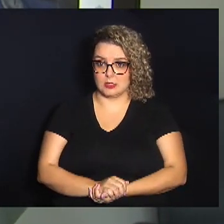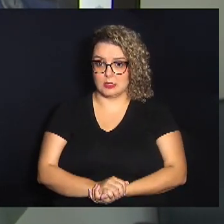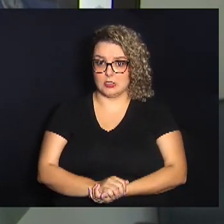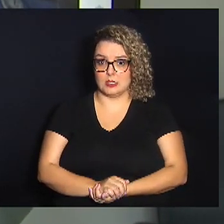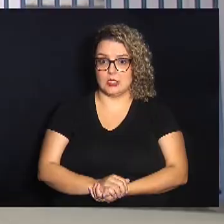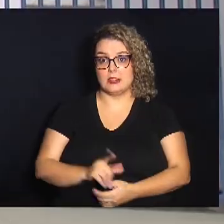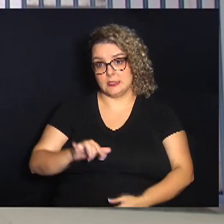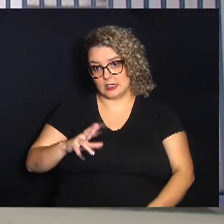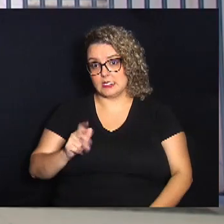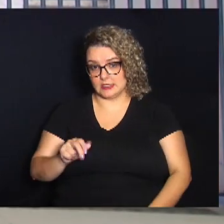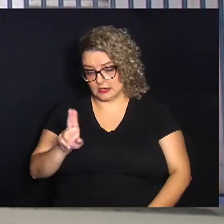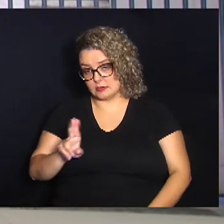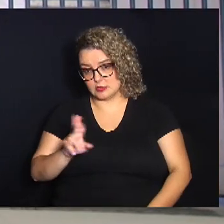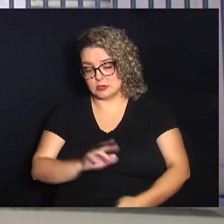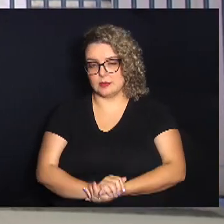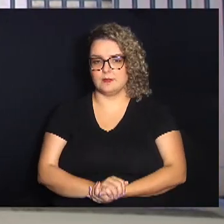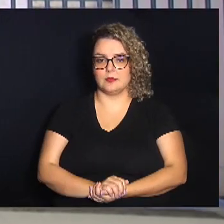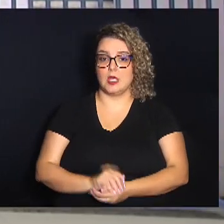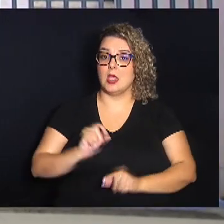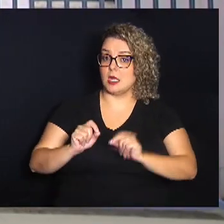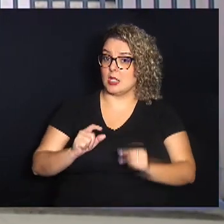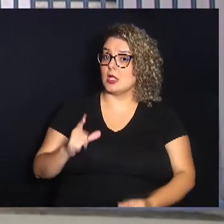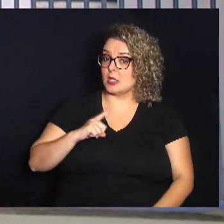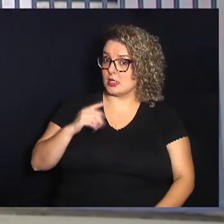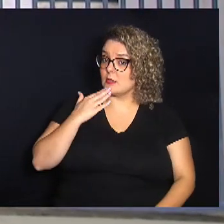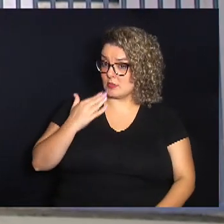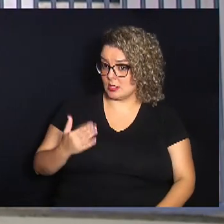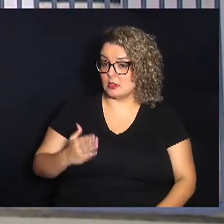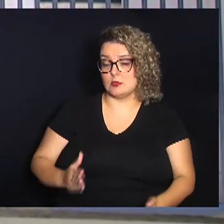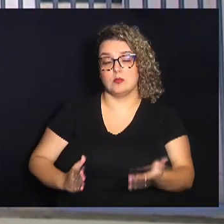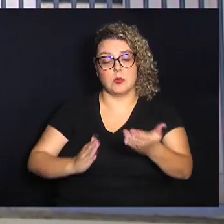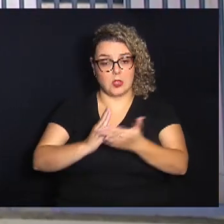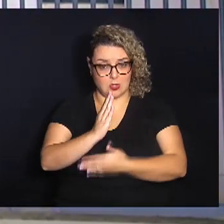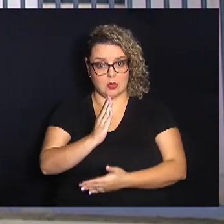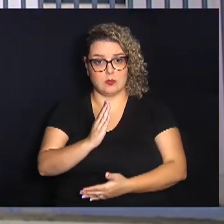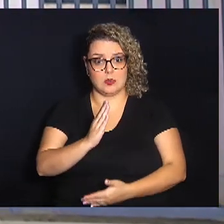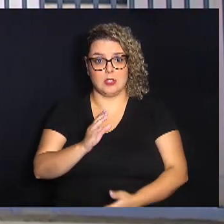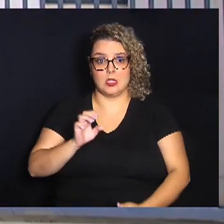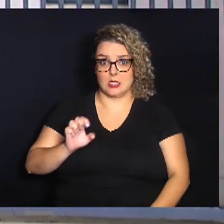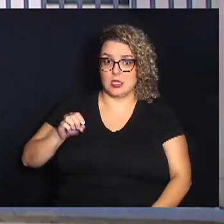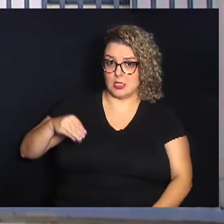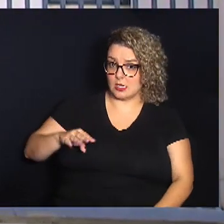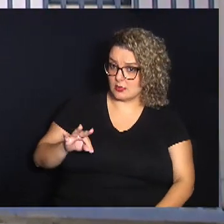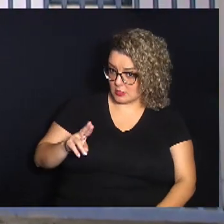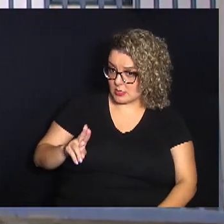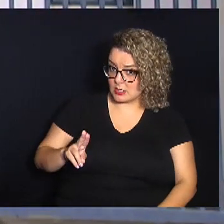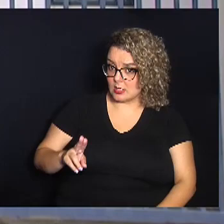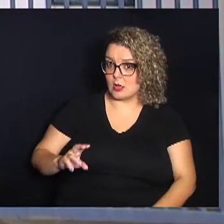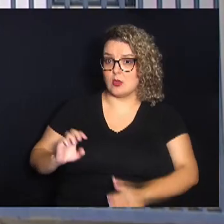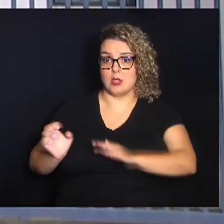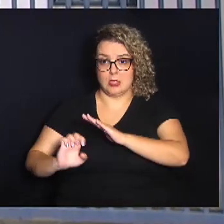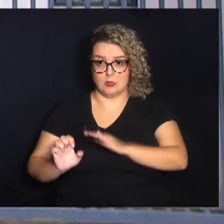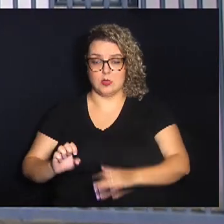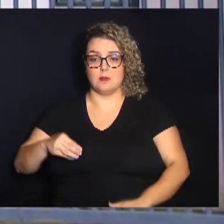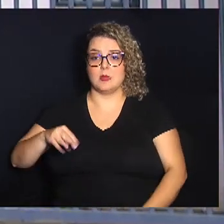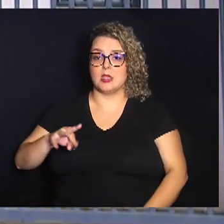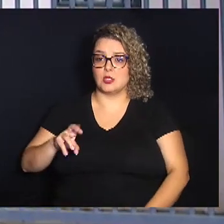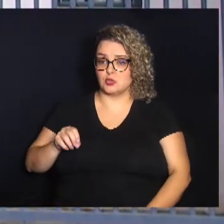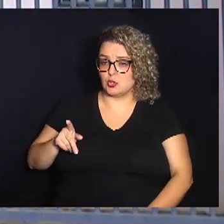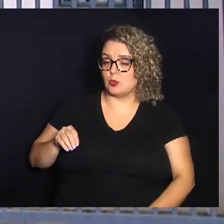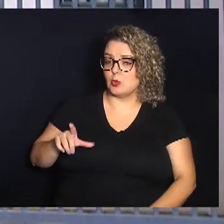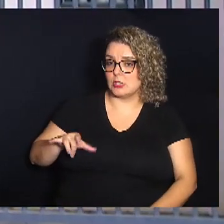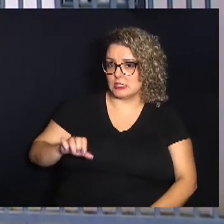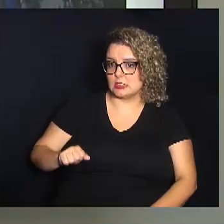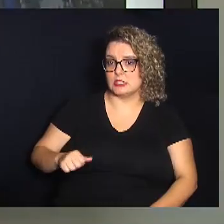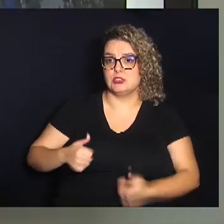linha que ele vai usar. Para quem já teve a solicitação aprovada pela EMTU, a empresa metropolitana de